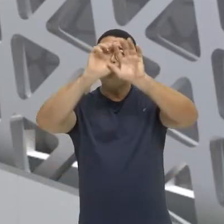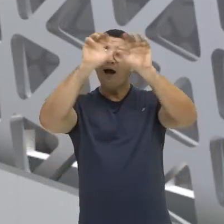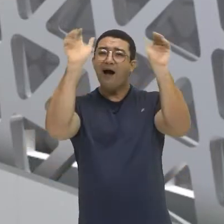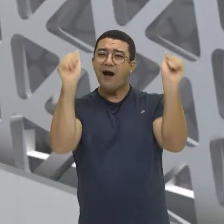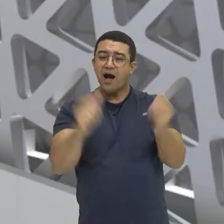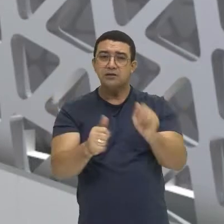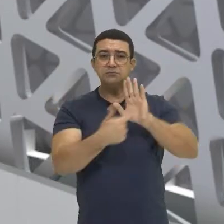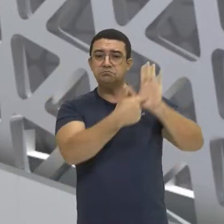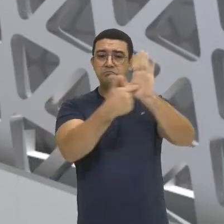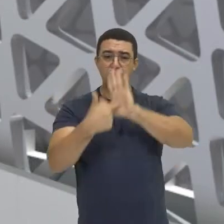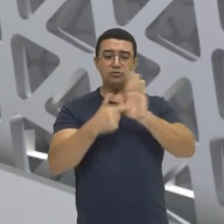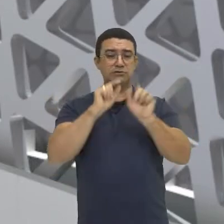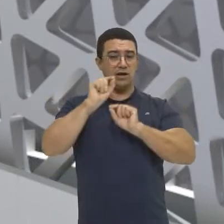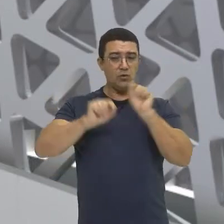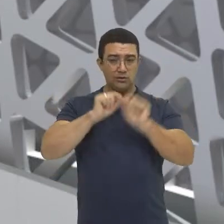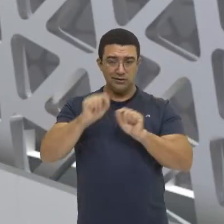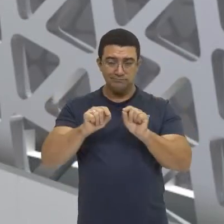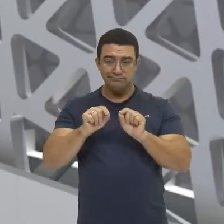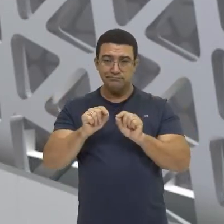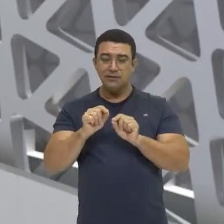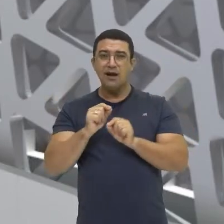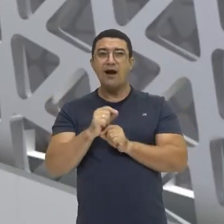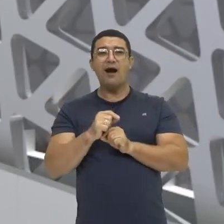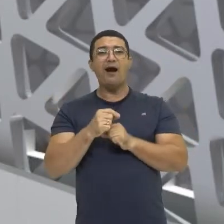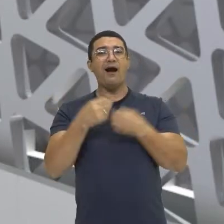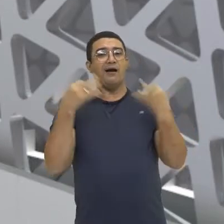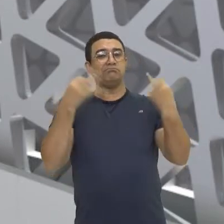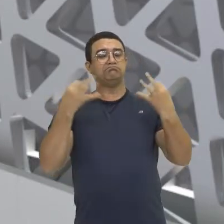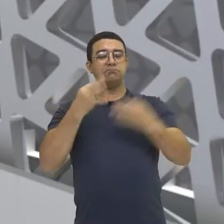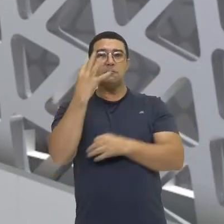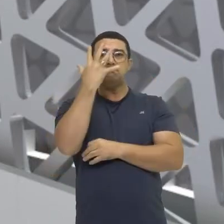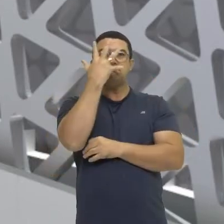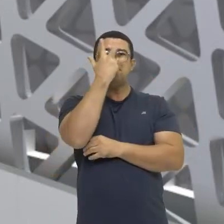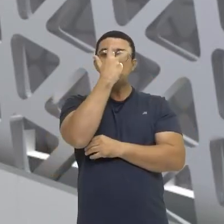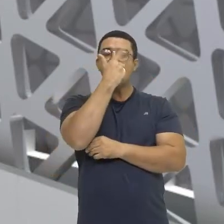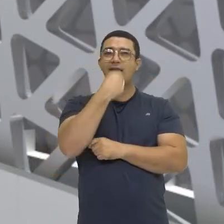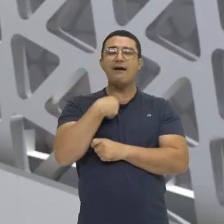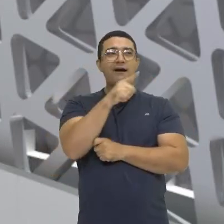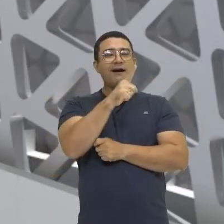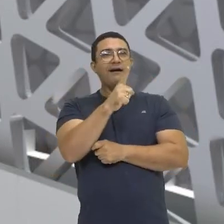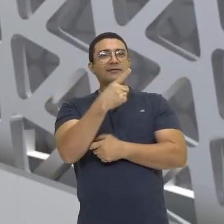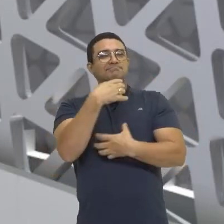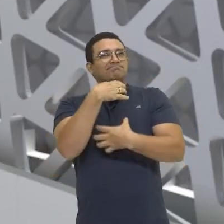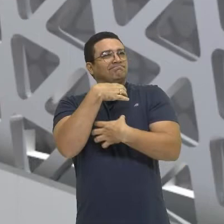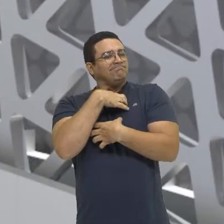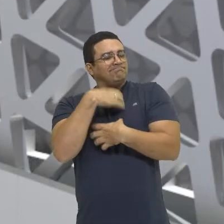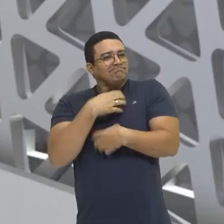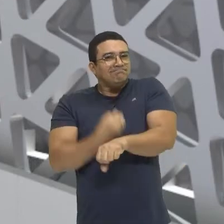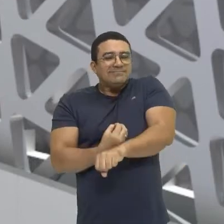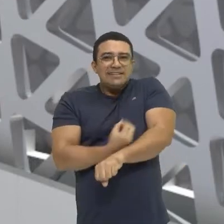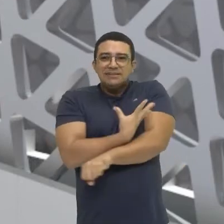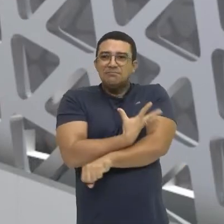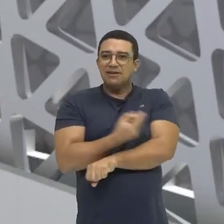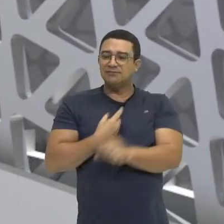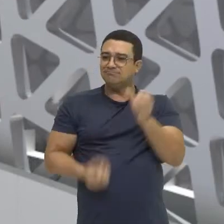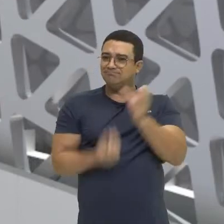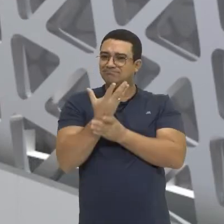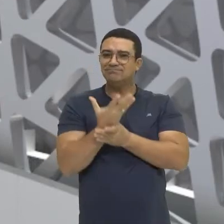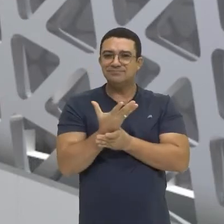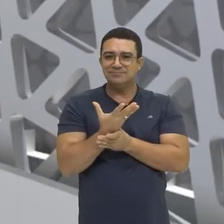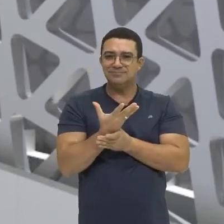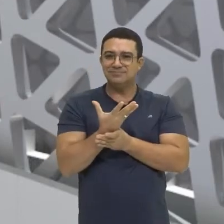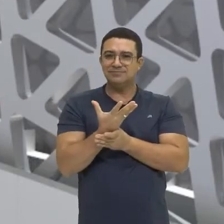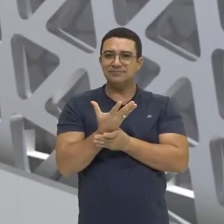mostrar, né, essa beleza, e através dessa beleza vai provocar em você algum tipo de sentimento. Ou então,